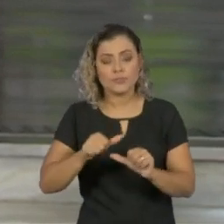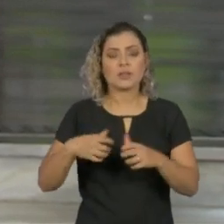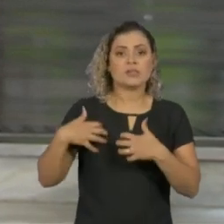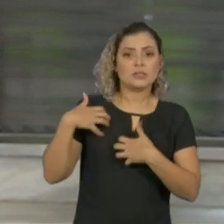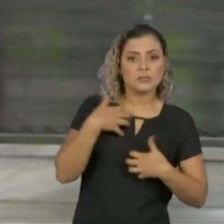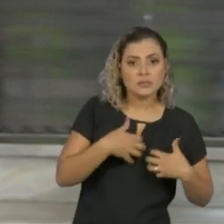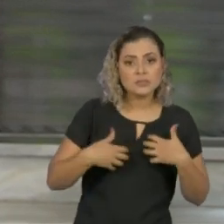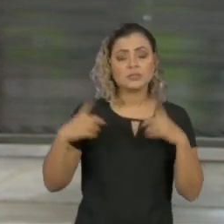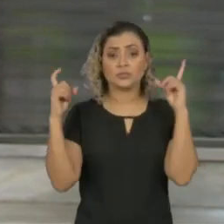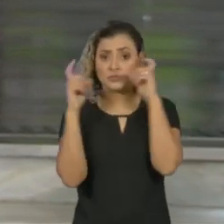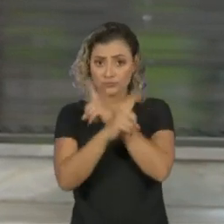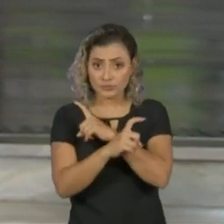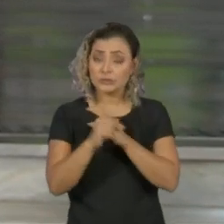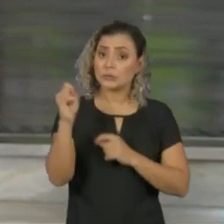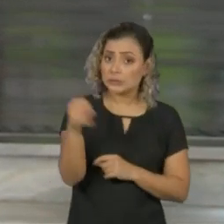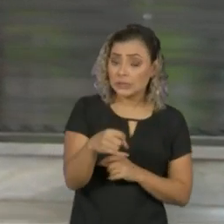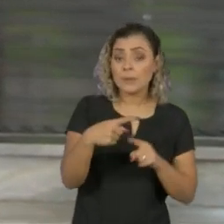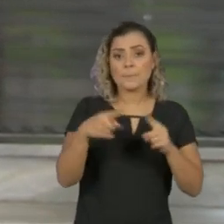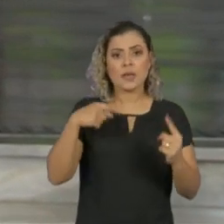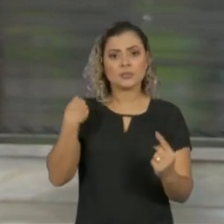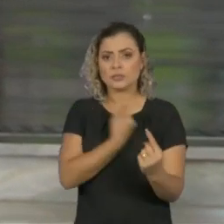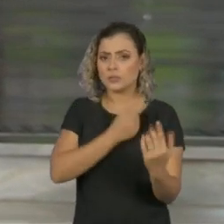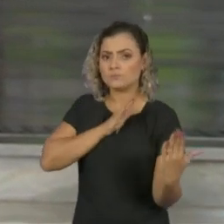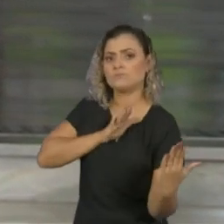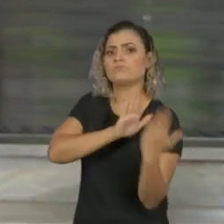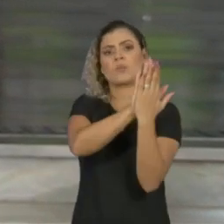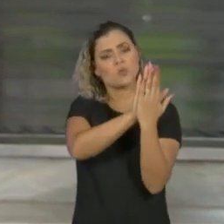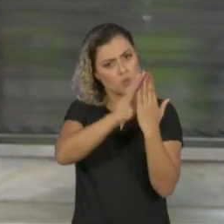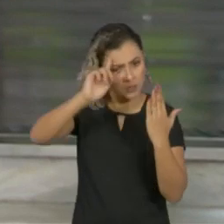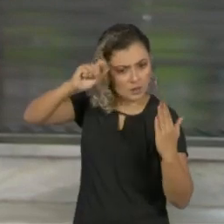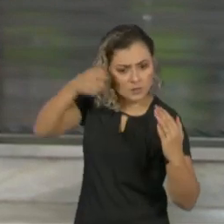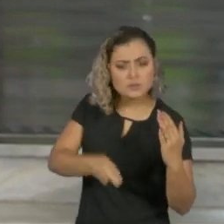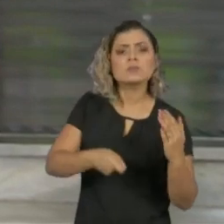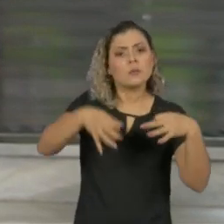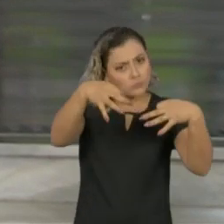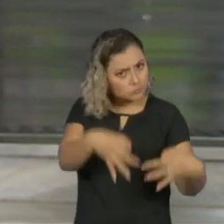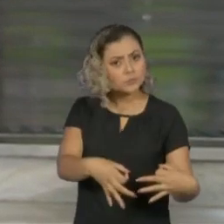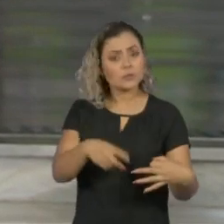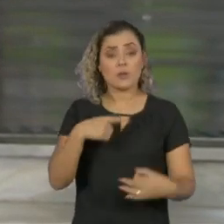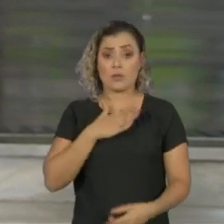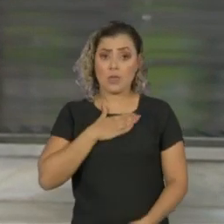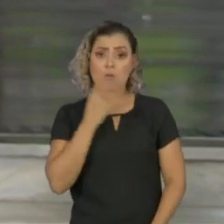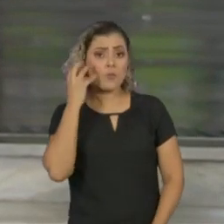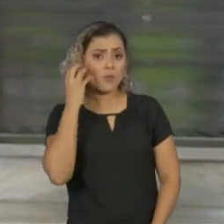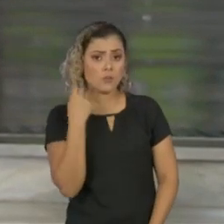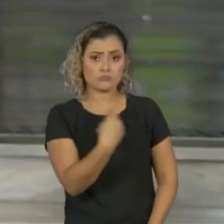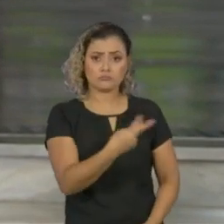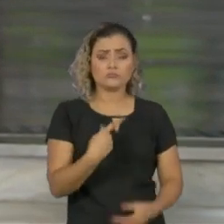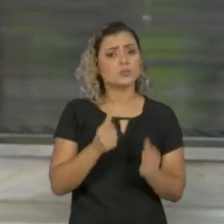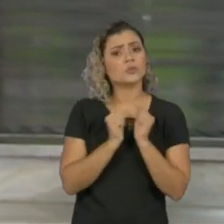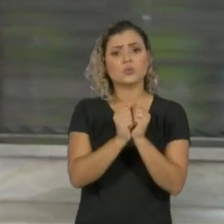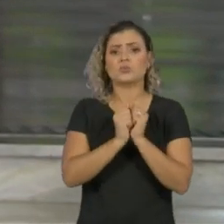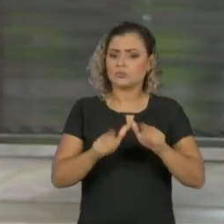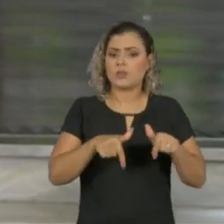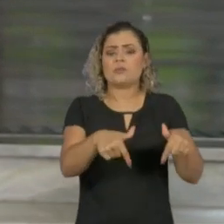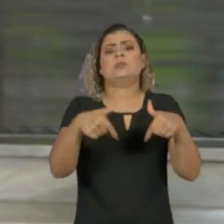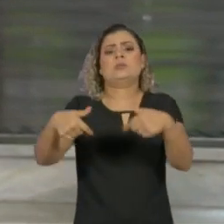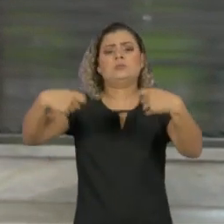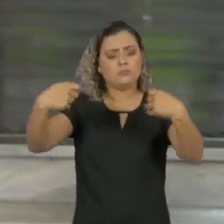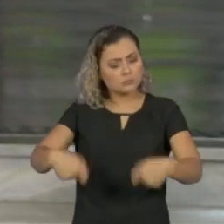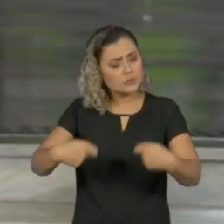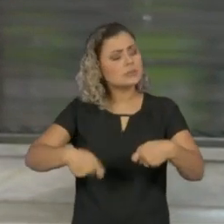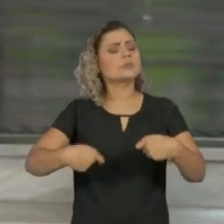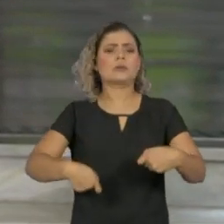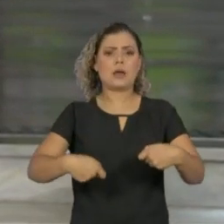dia de dificuldade, mas é um dia de enfrentamento e de decisões. Bruno Covas e eu não hesitaremos em tomar todas as medidas que forem